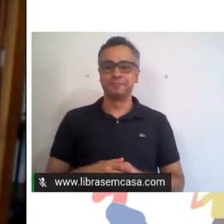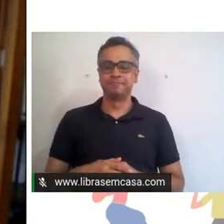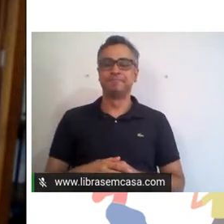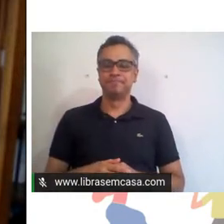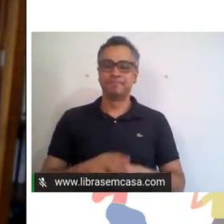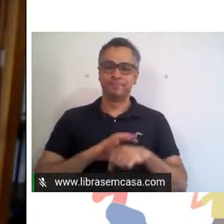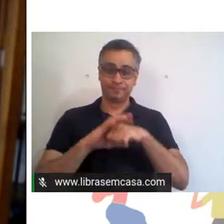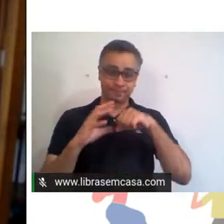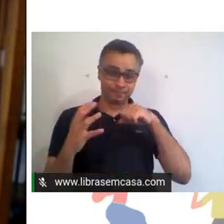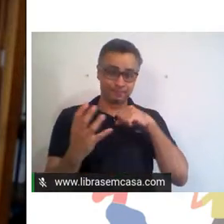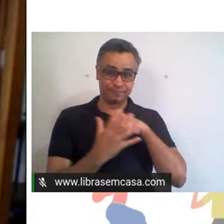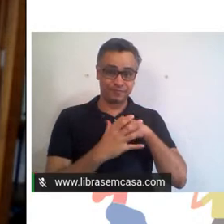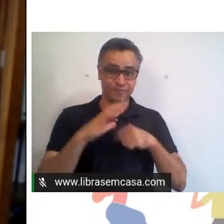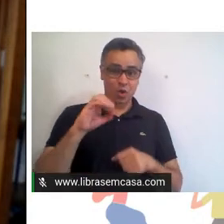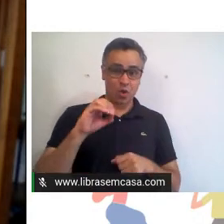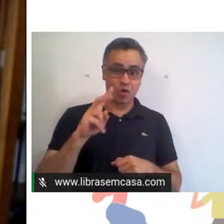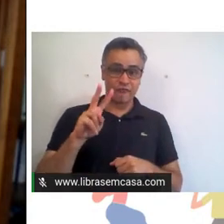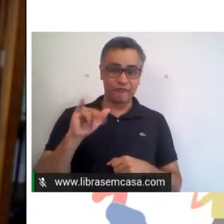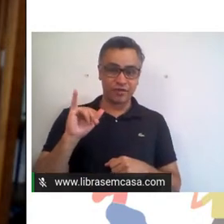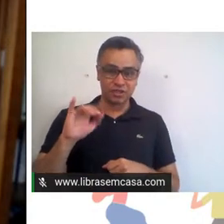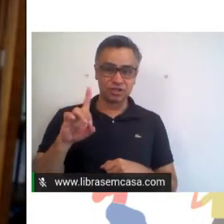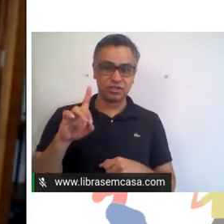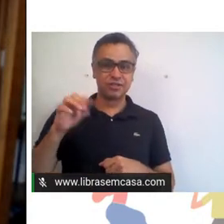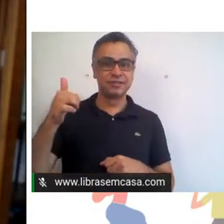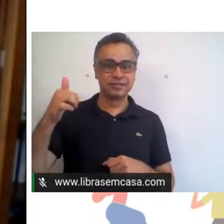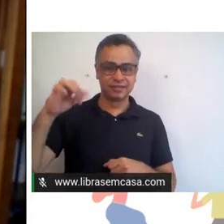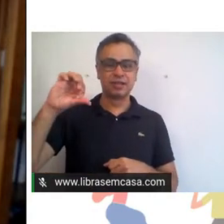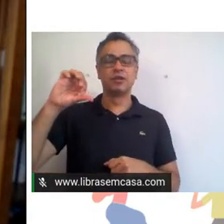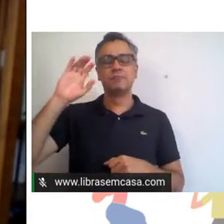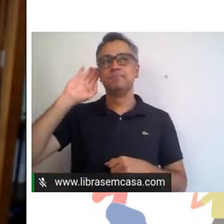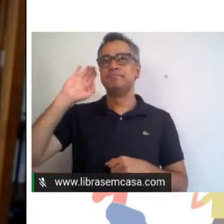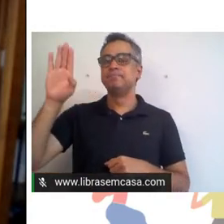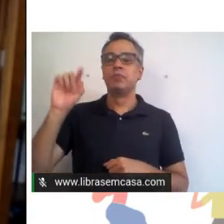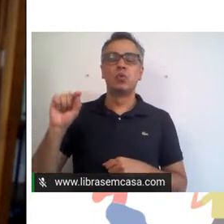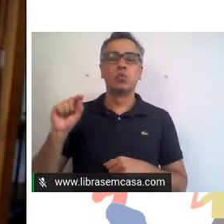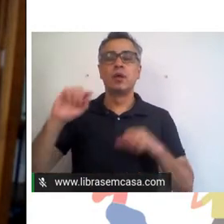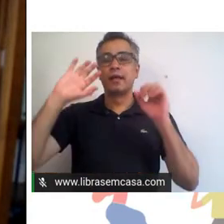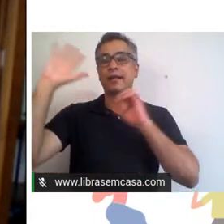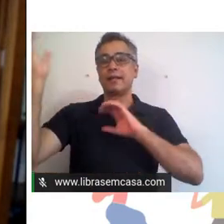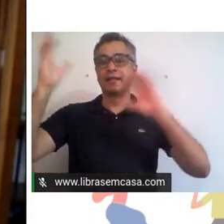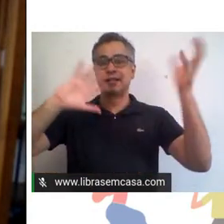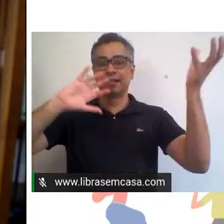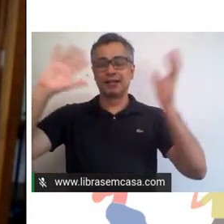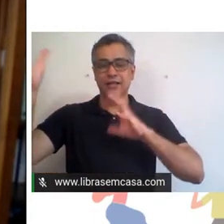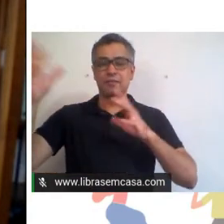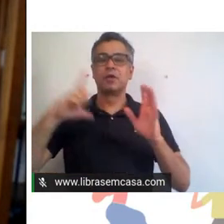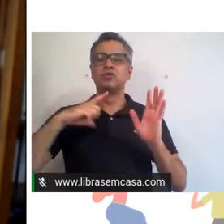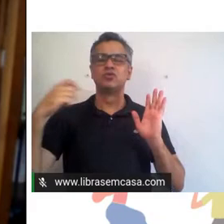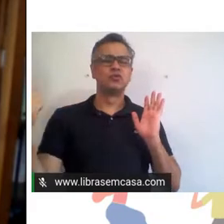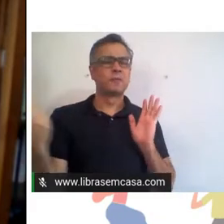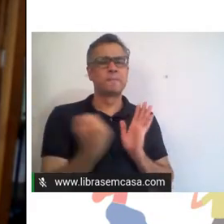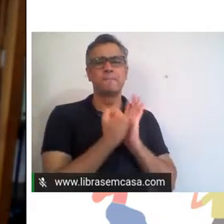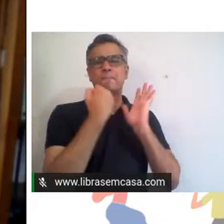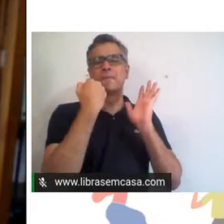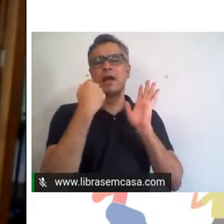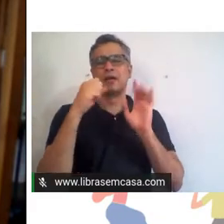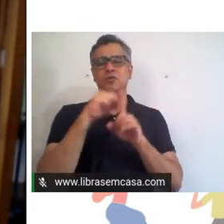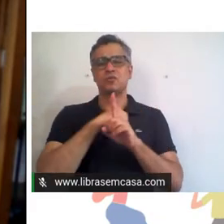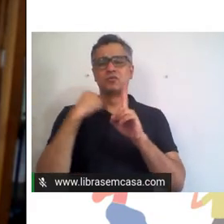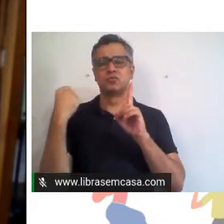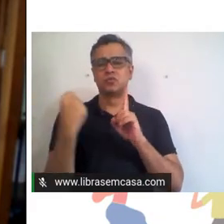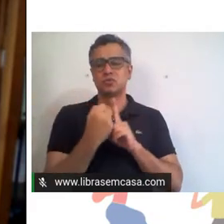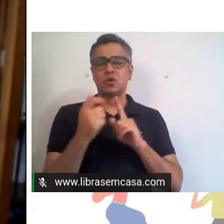nem dizer para vocês, da questão climática, o impacto, o potencial impacto socioeconômico